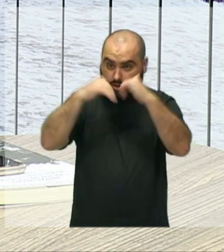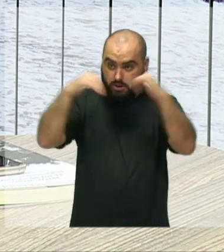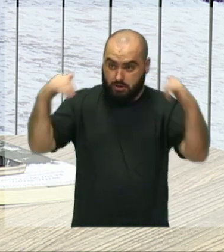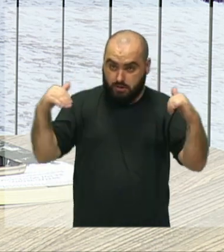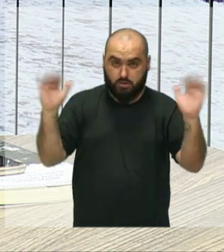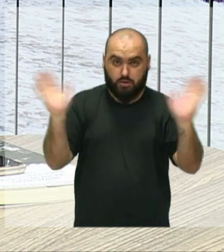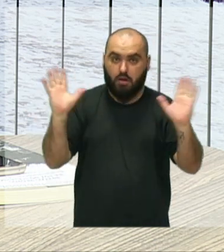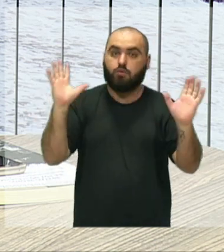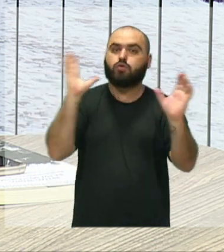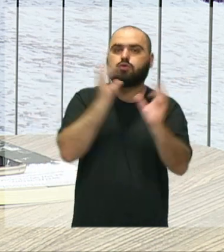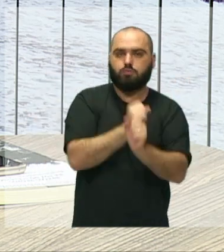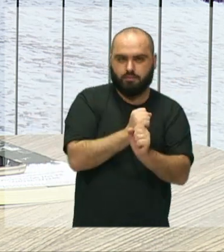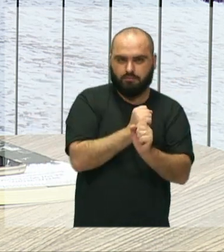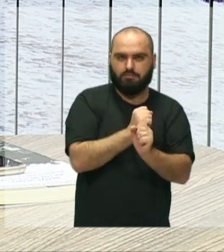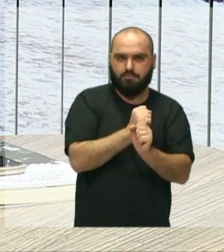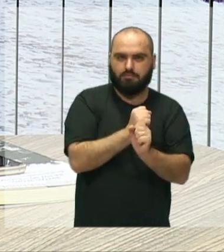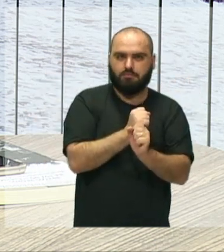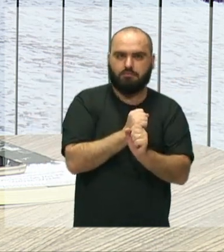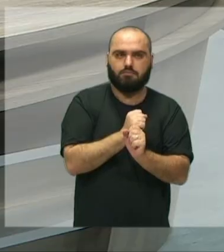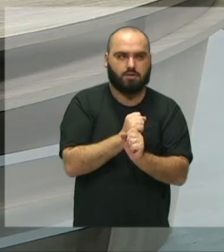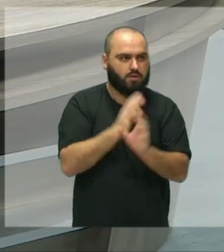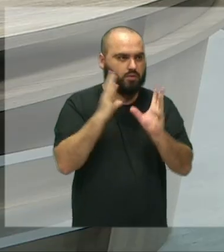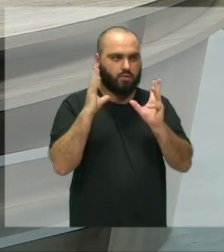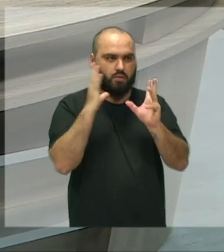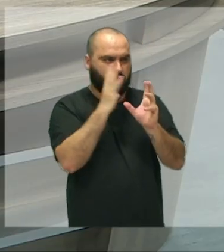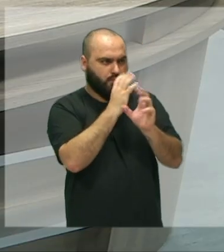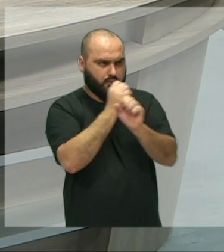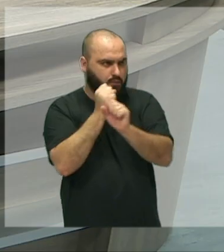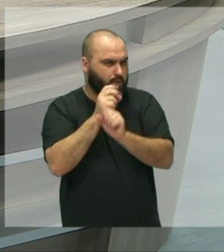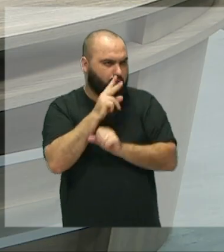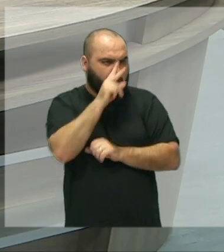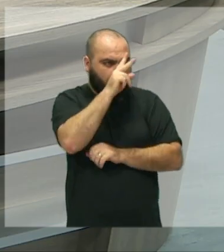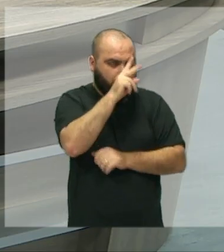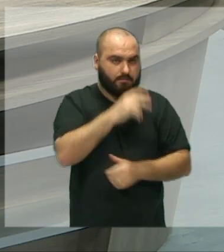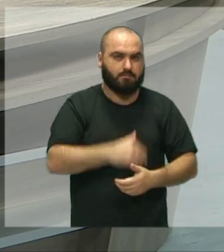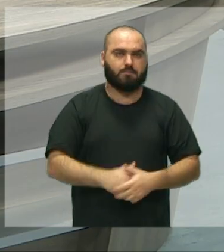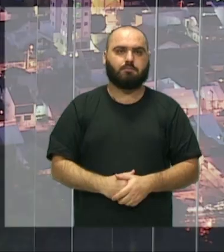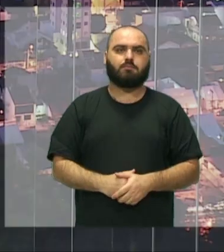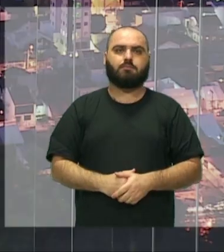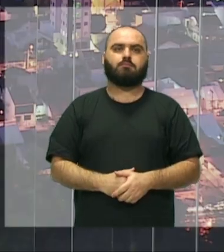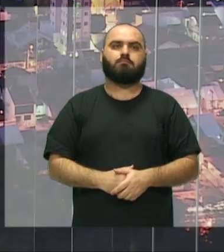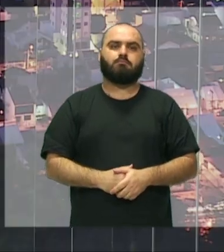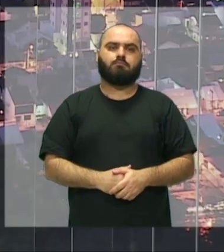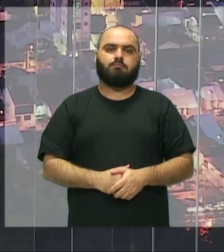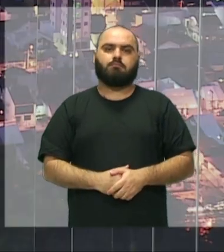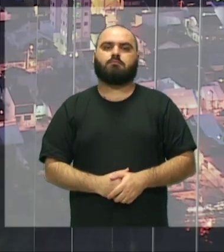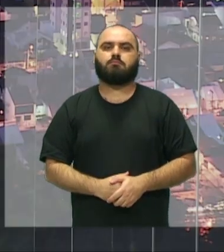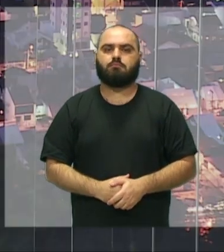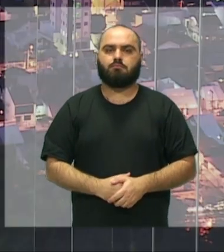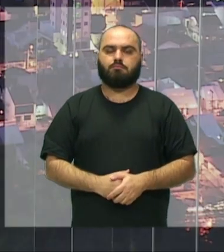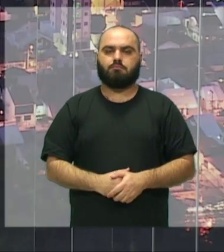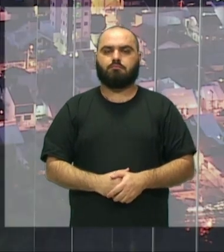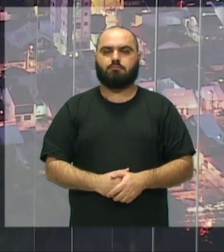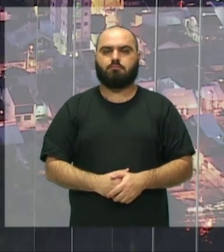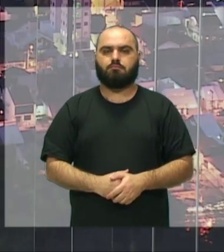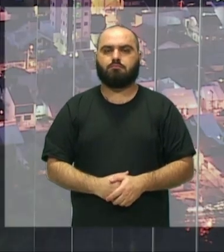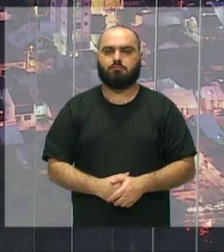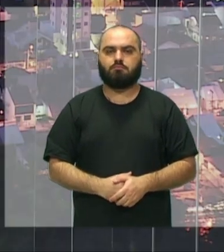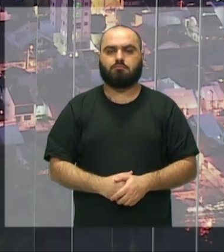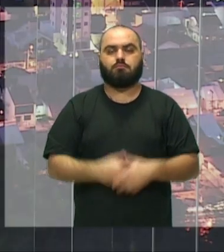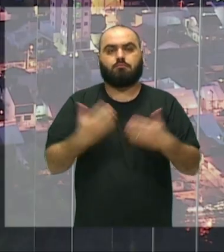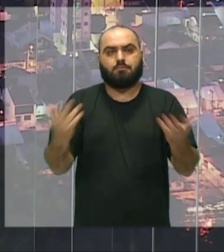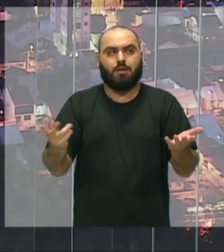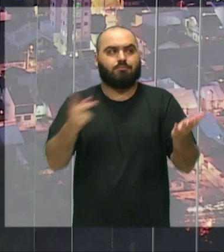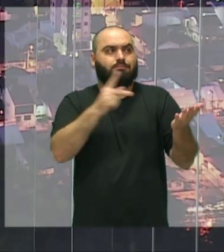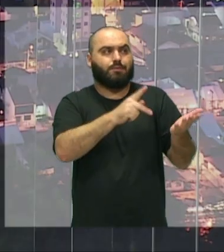soma, não é? E com essa soma faz a força, né? Com certeza. E, professor, assim, a gente tem que